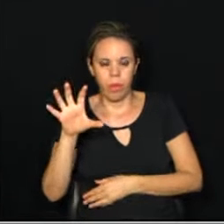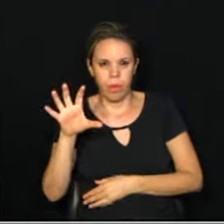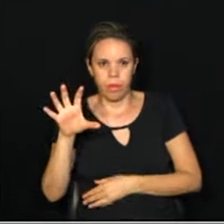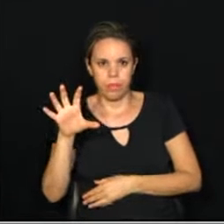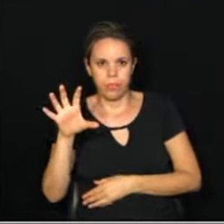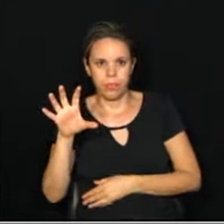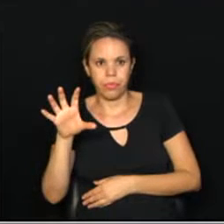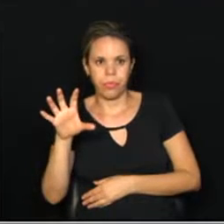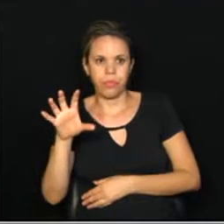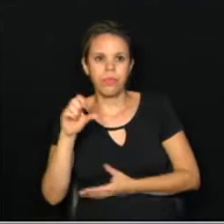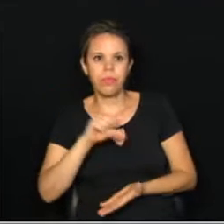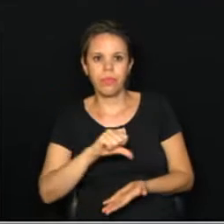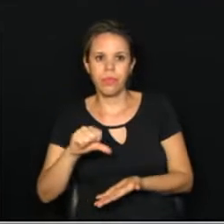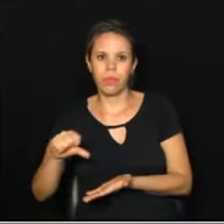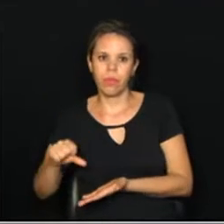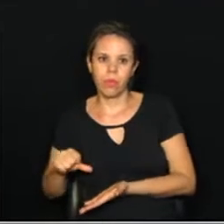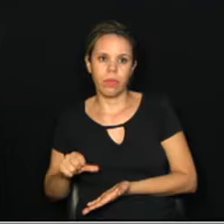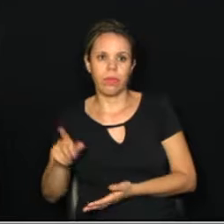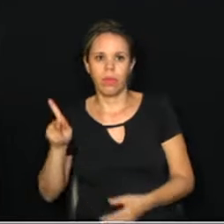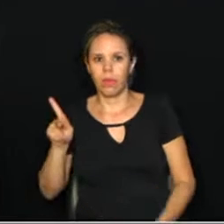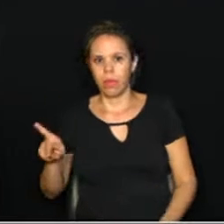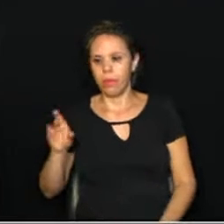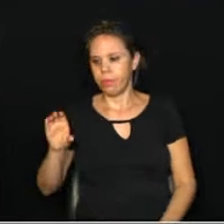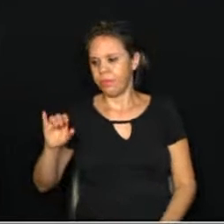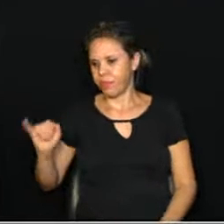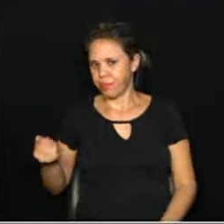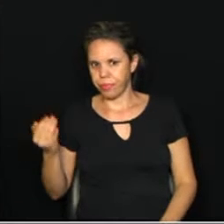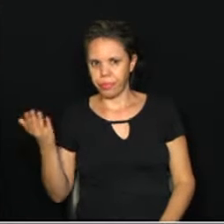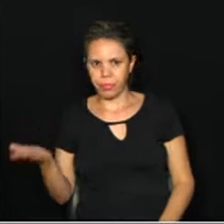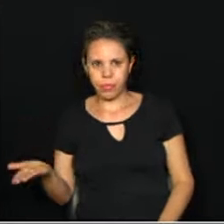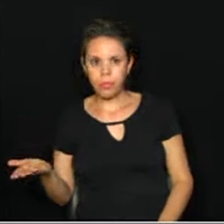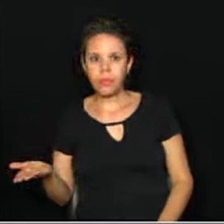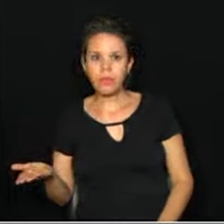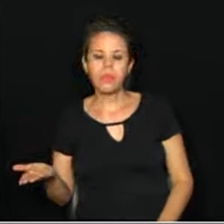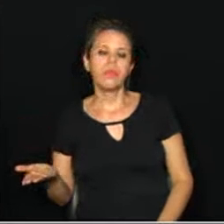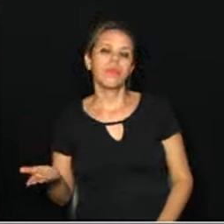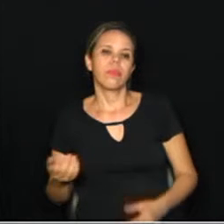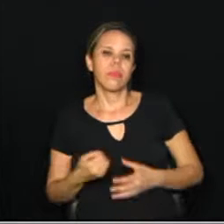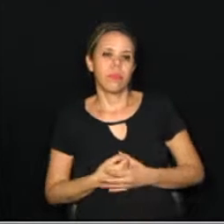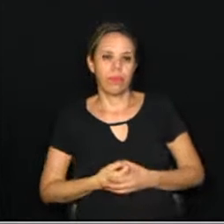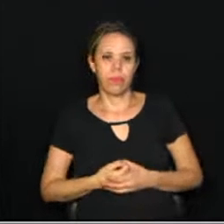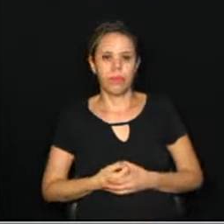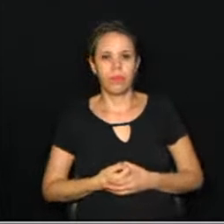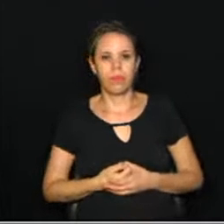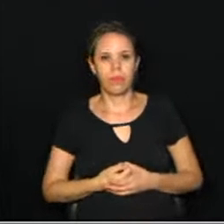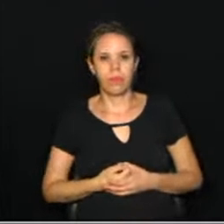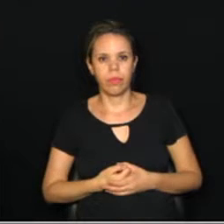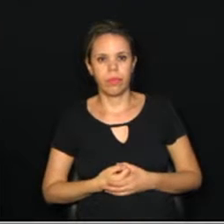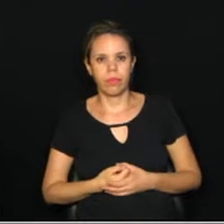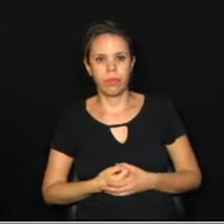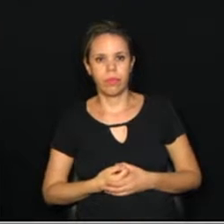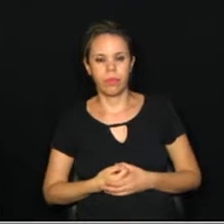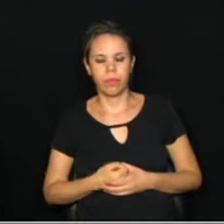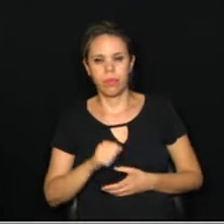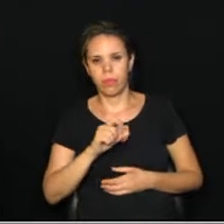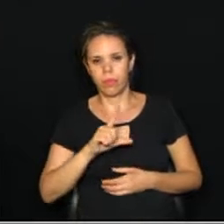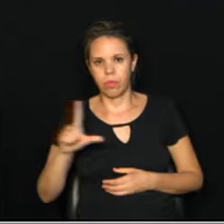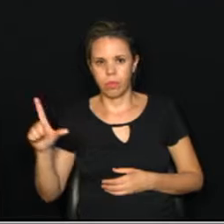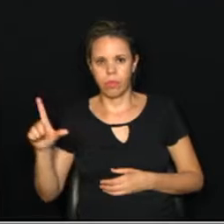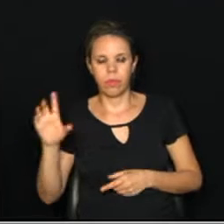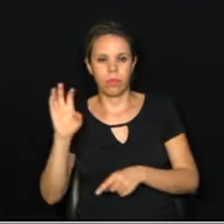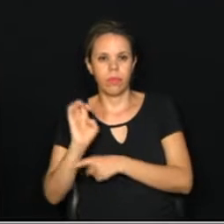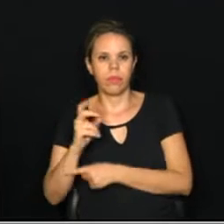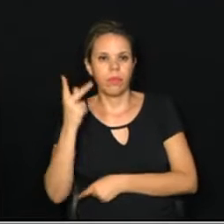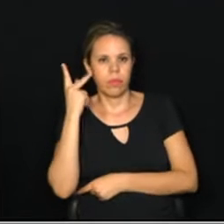nossa região, né, das bacias PCJ. Vocês podem observar que ela fica na porção ali centro-leste do estado de